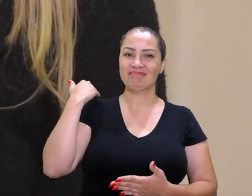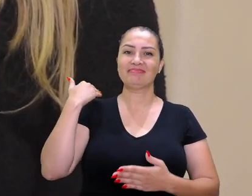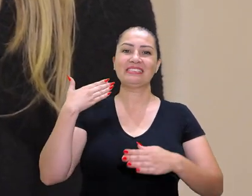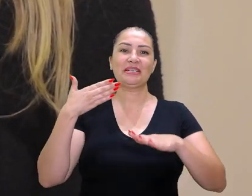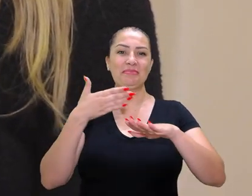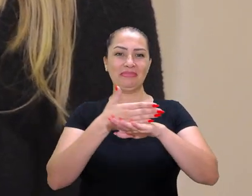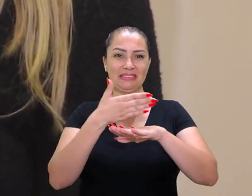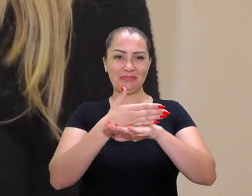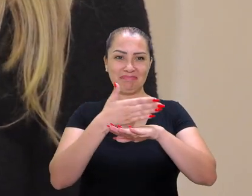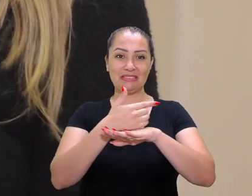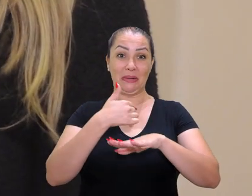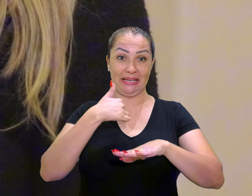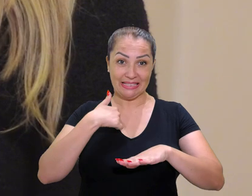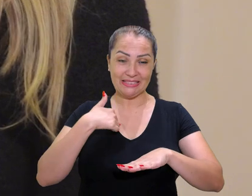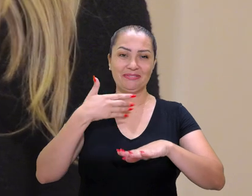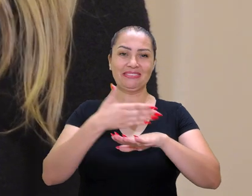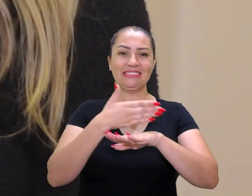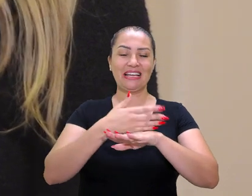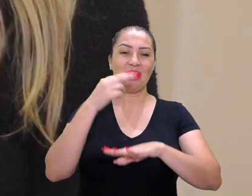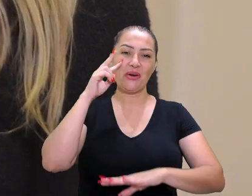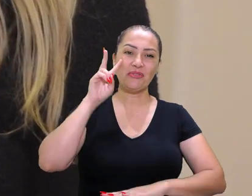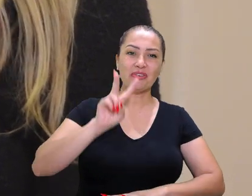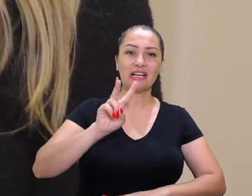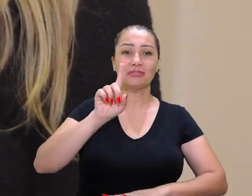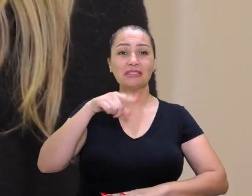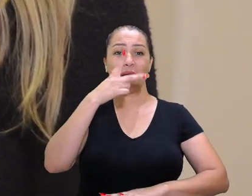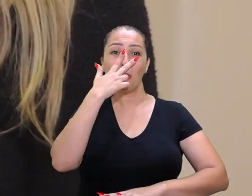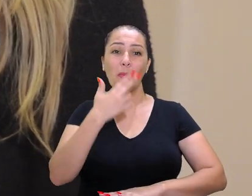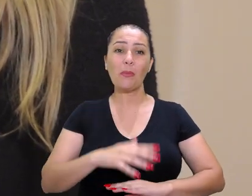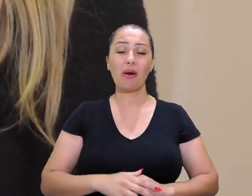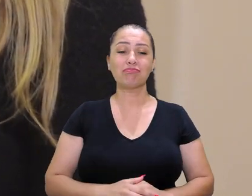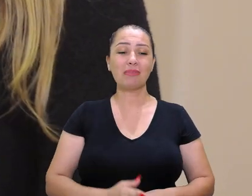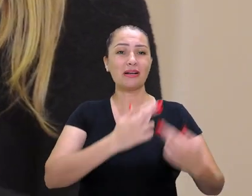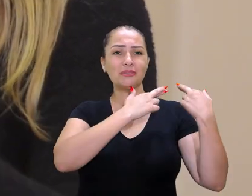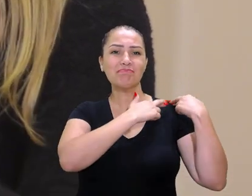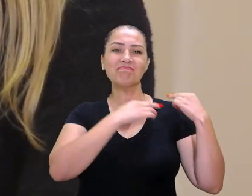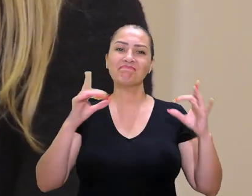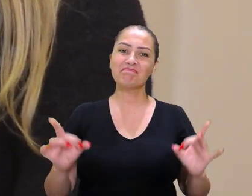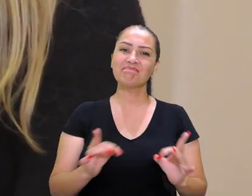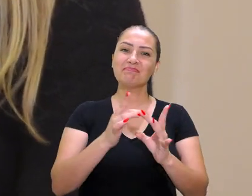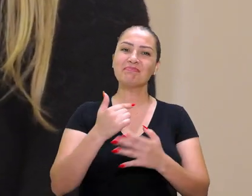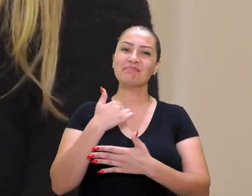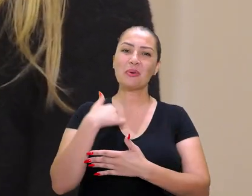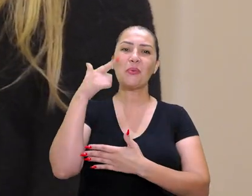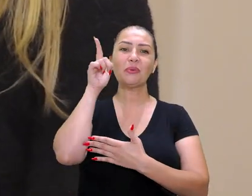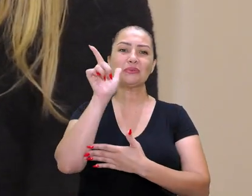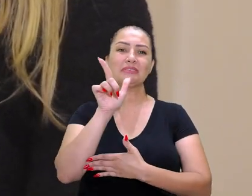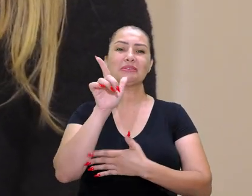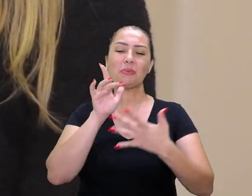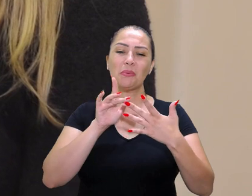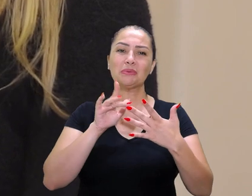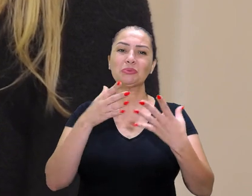né, em que eu estive presente, eu vejo como uma missão cumprida no sentido de ter atingido várias pessoas, os